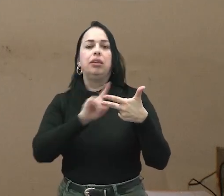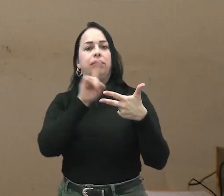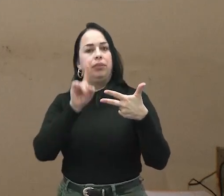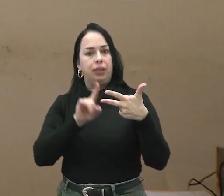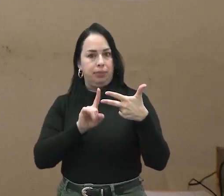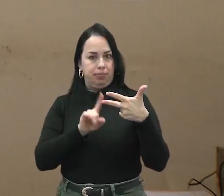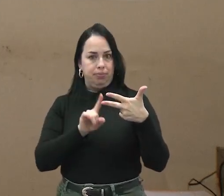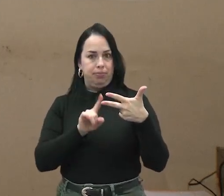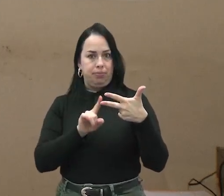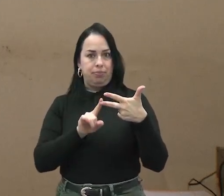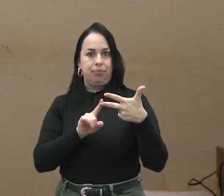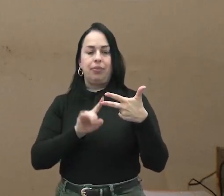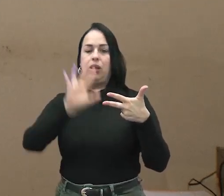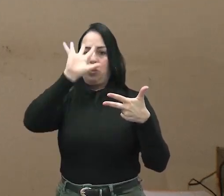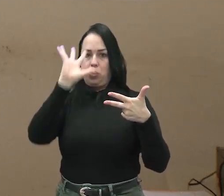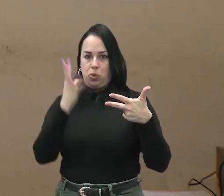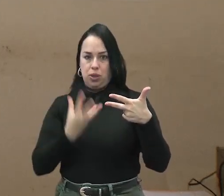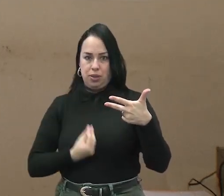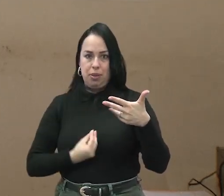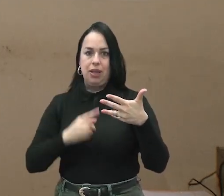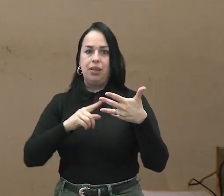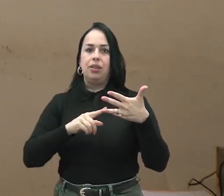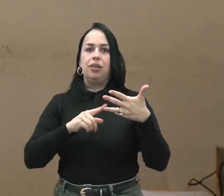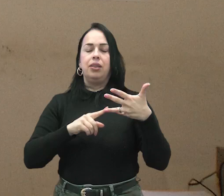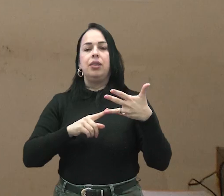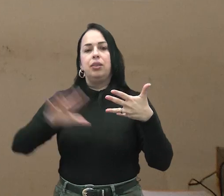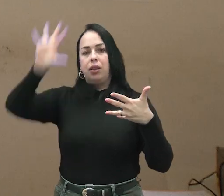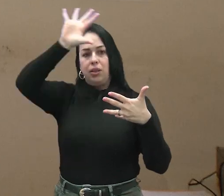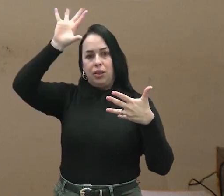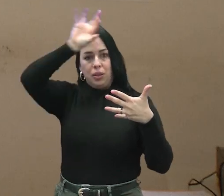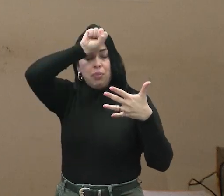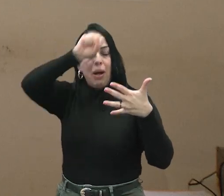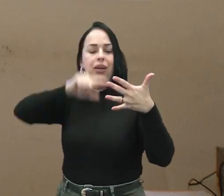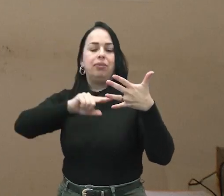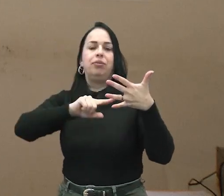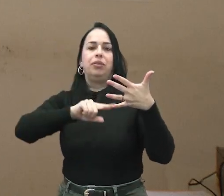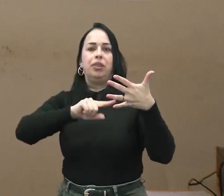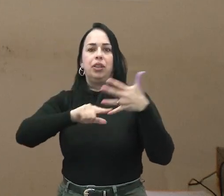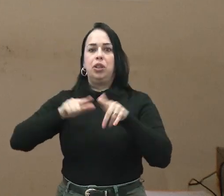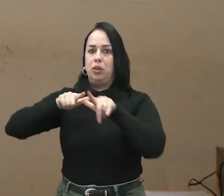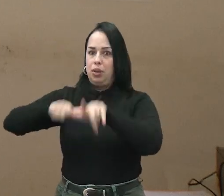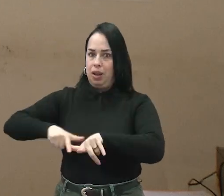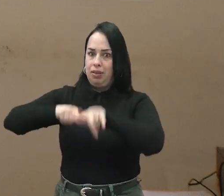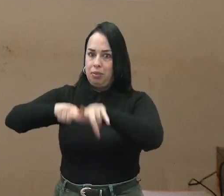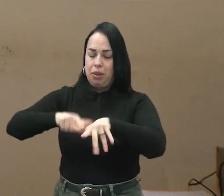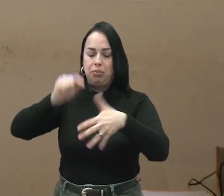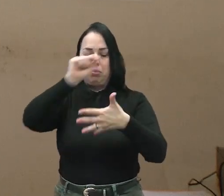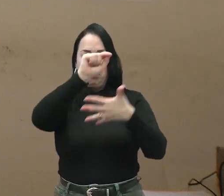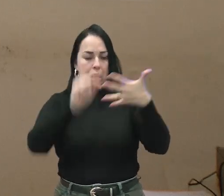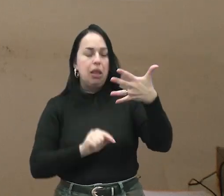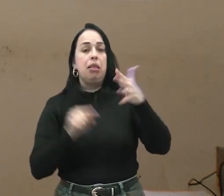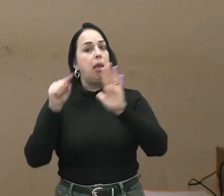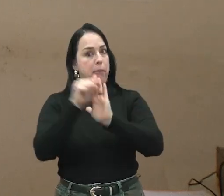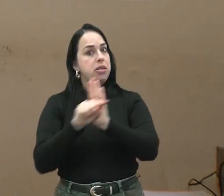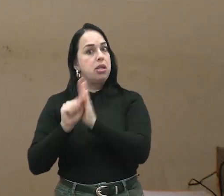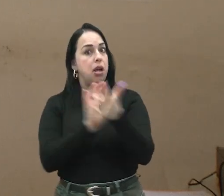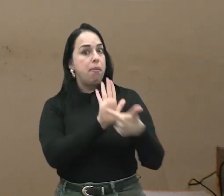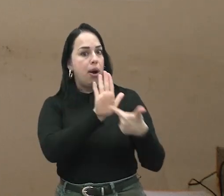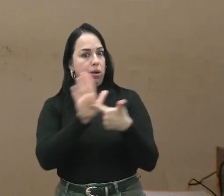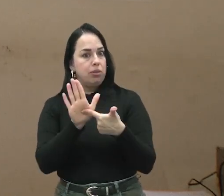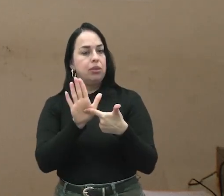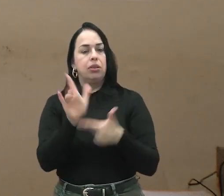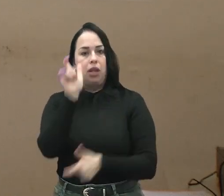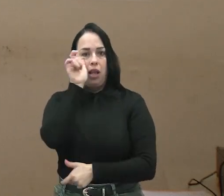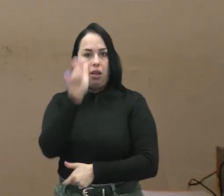destacam. Mas a gente tem também os espíritas, tem candomblé, umbanda, tem diversas outras religiões que estão retratadas lá nesse levantamento